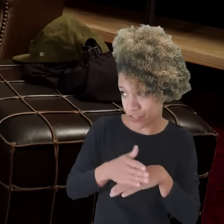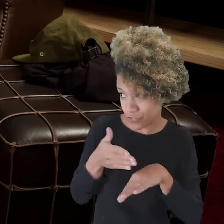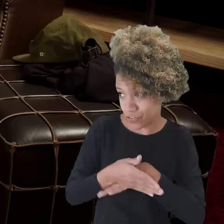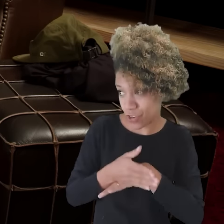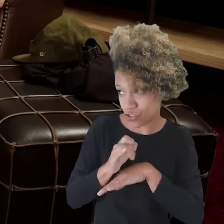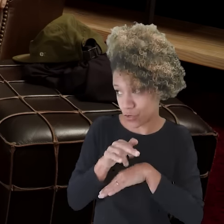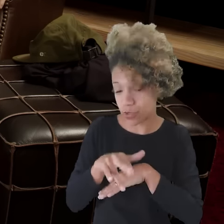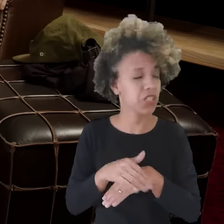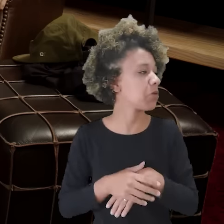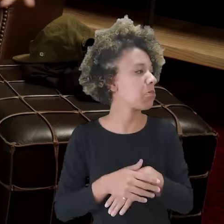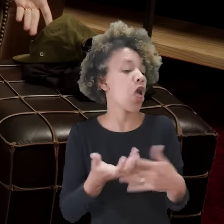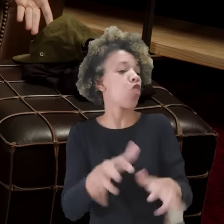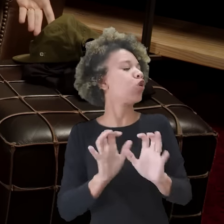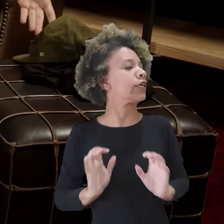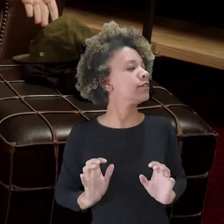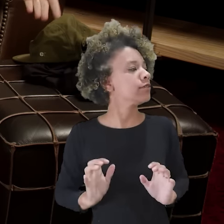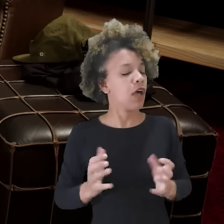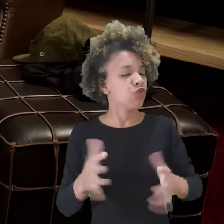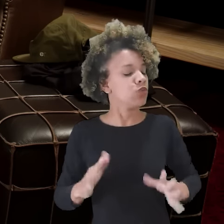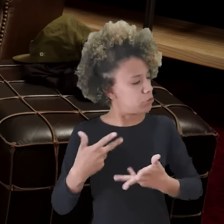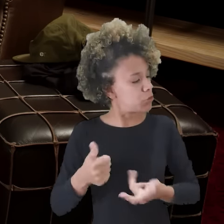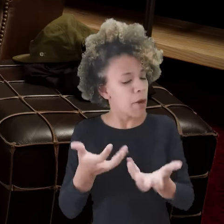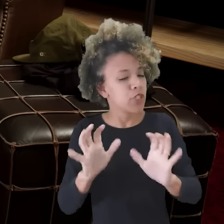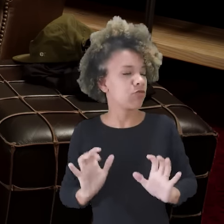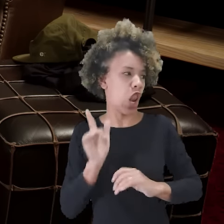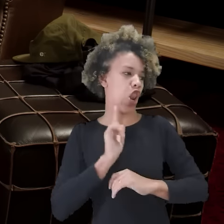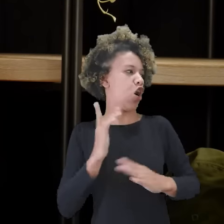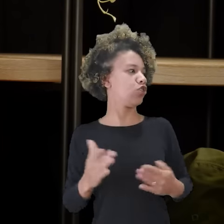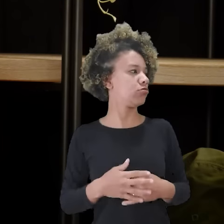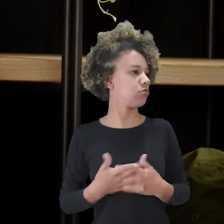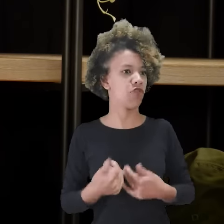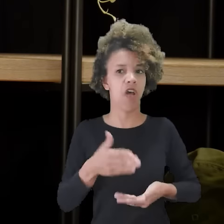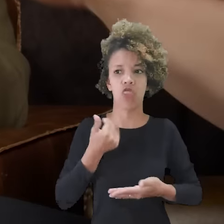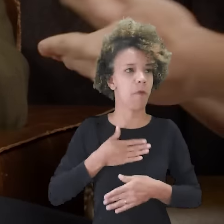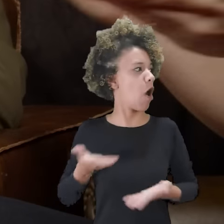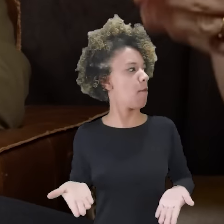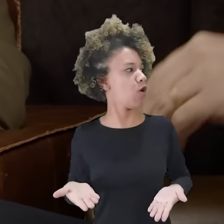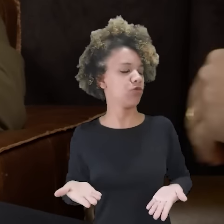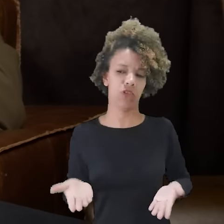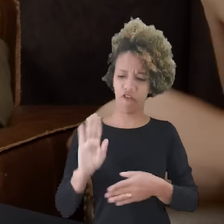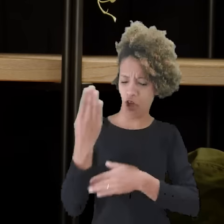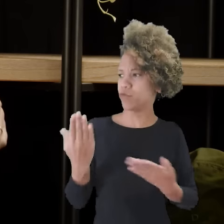o chamado também não fui É lógico Não foi não vai no meu almoço